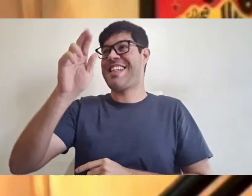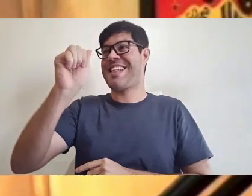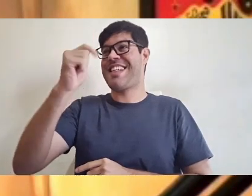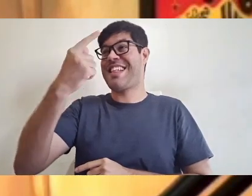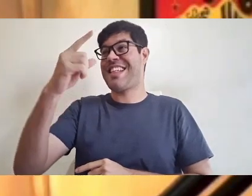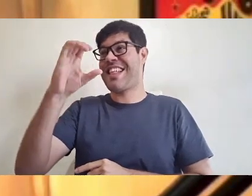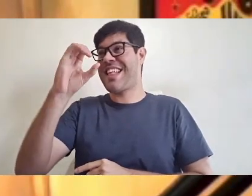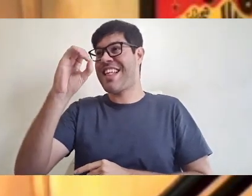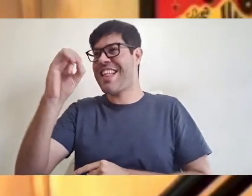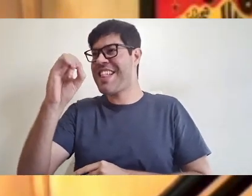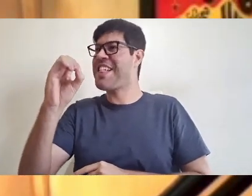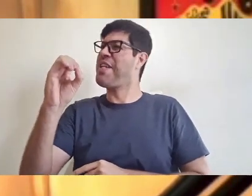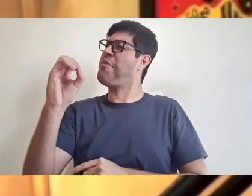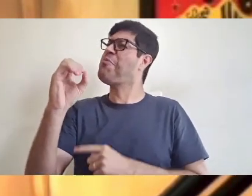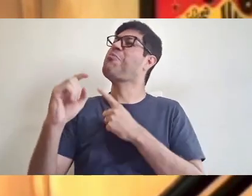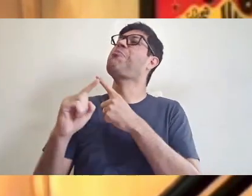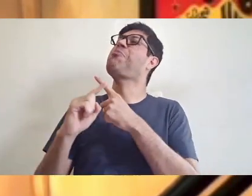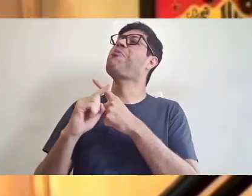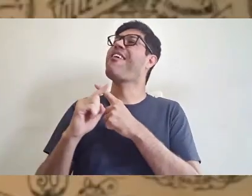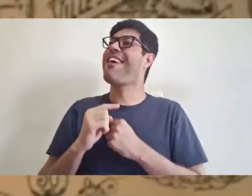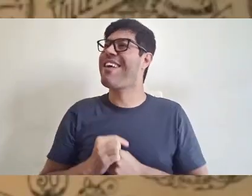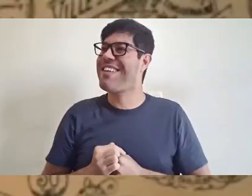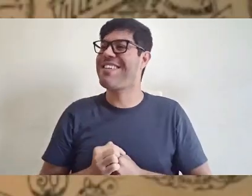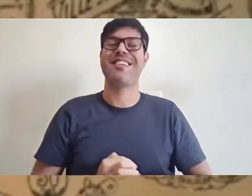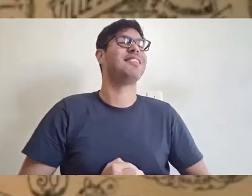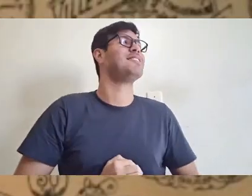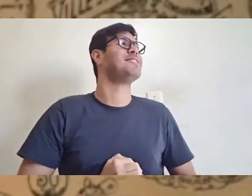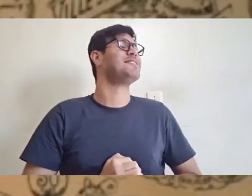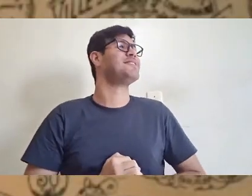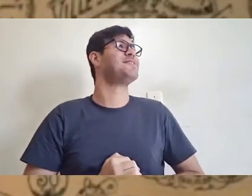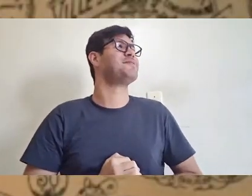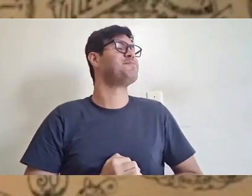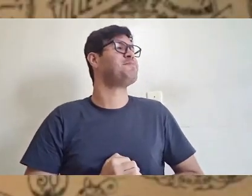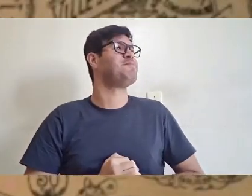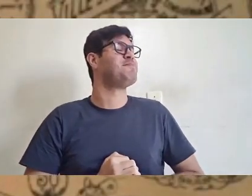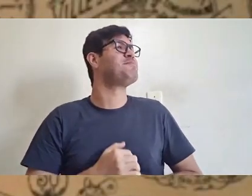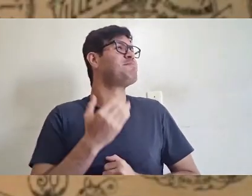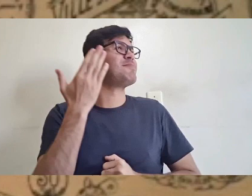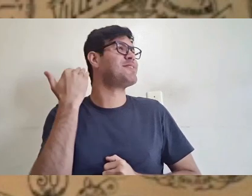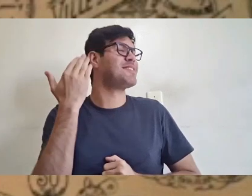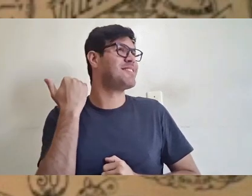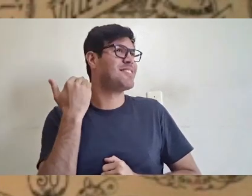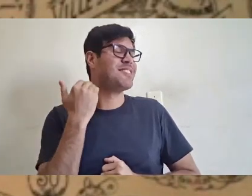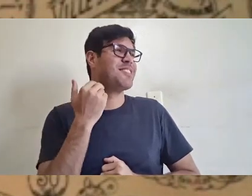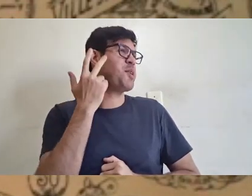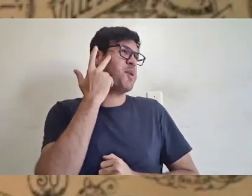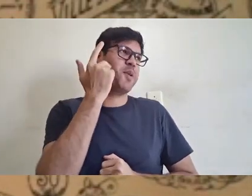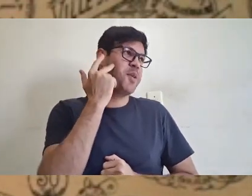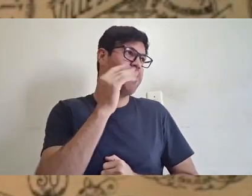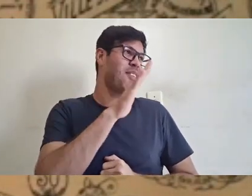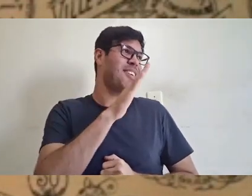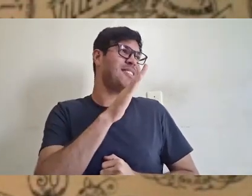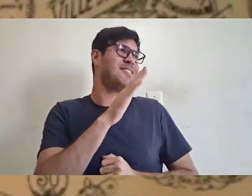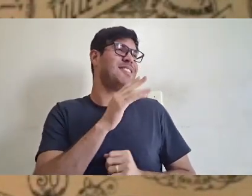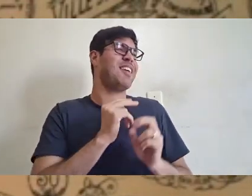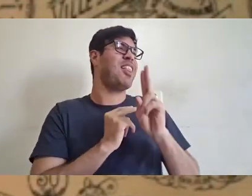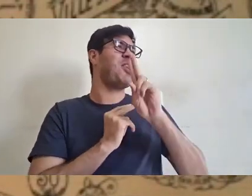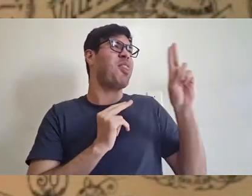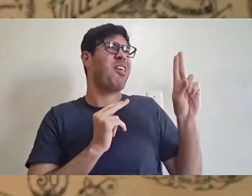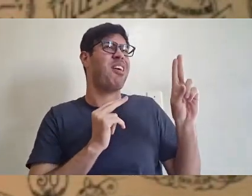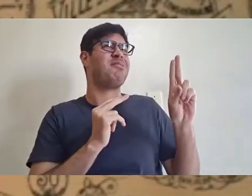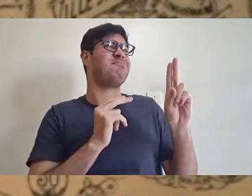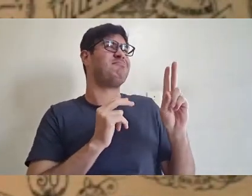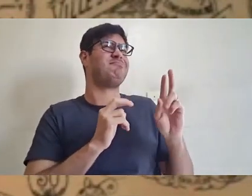gente trabalhou junto tempo. Pode, eu não Você faço... era Pedro só, né? Eu não faço absoluta questão